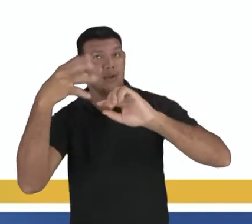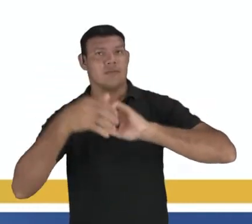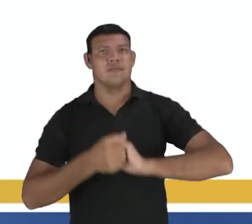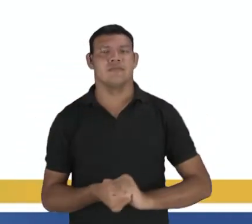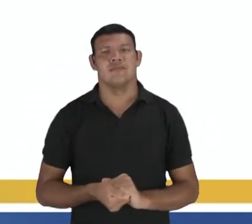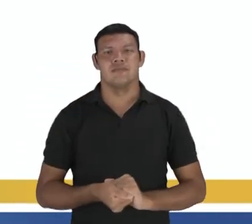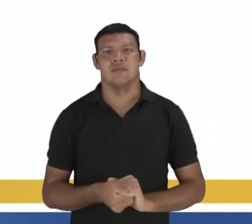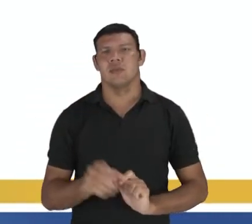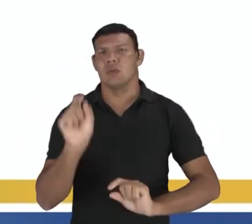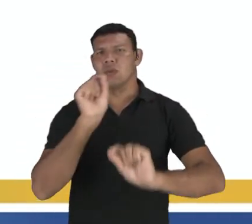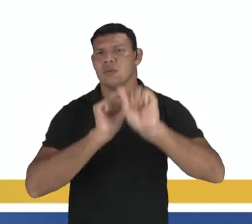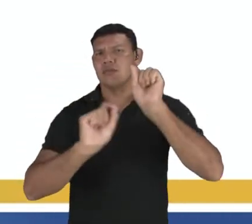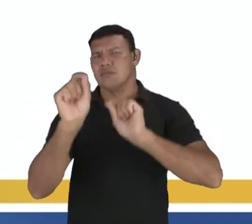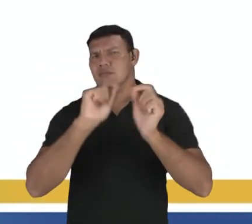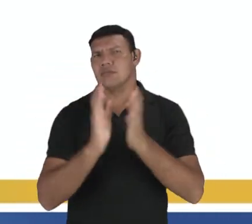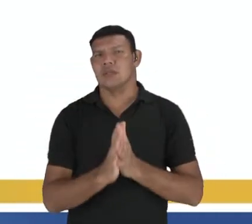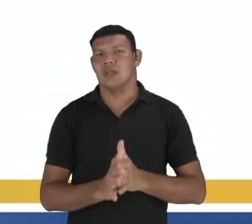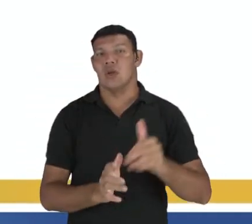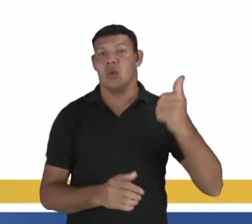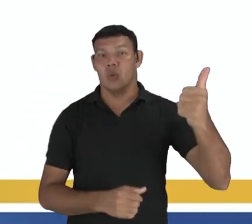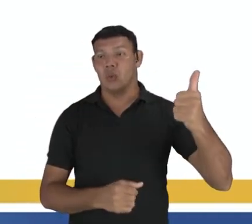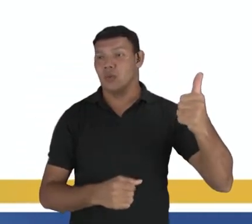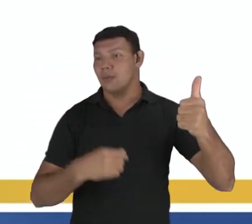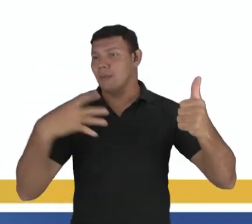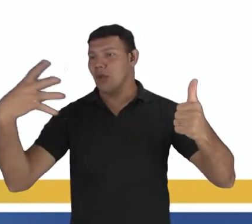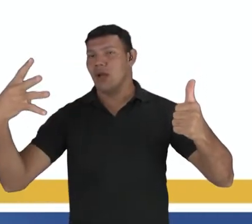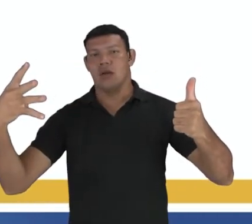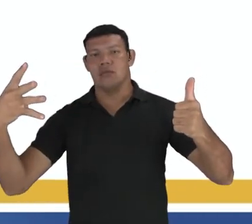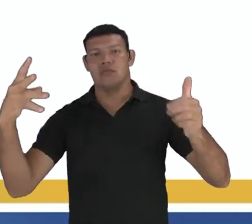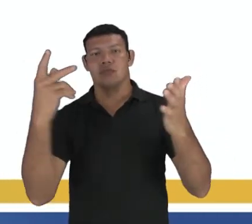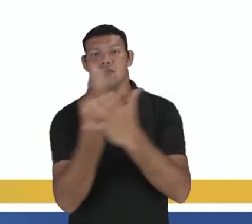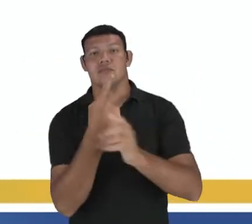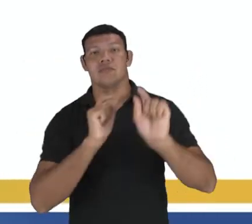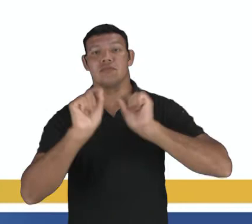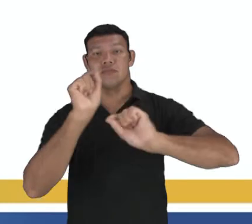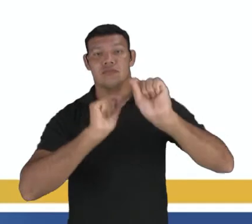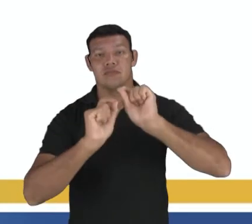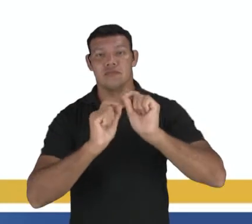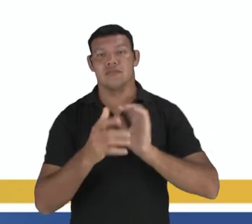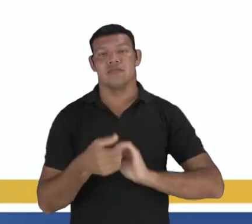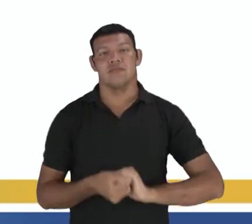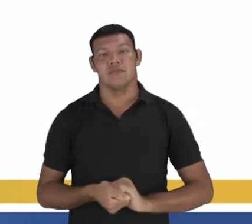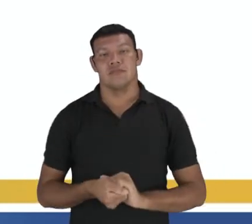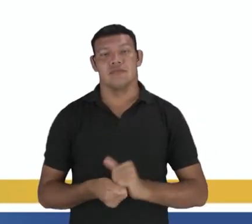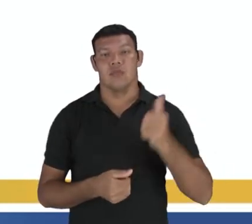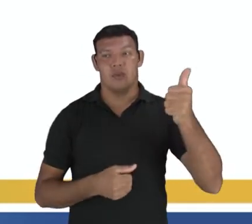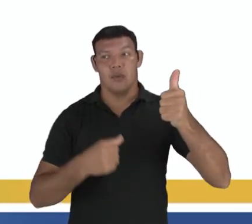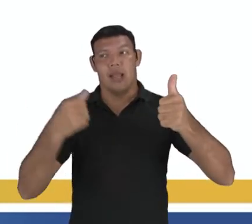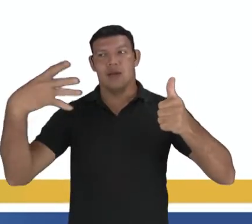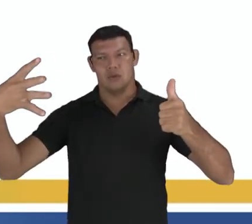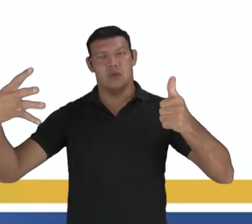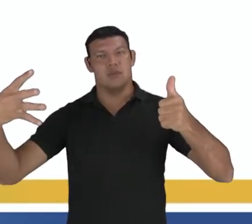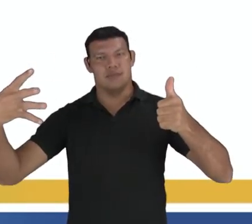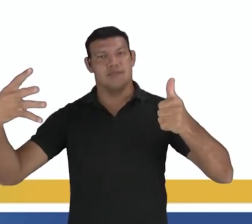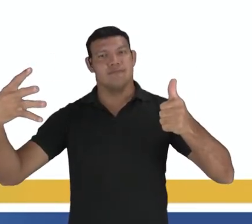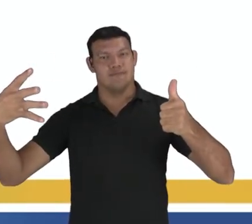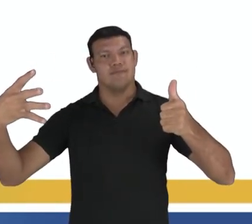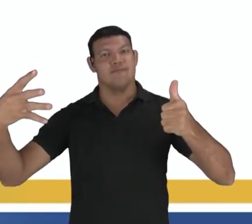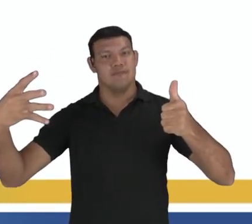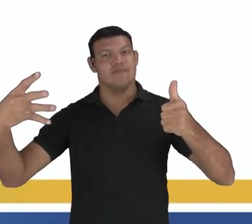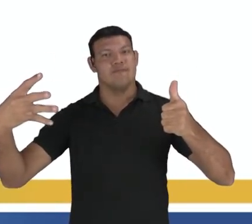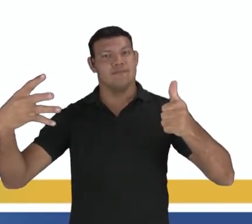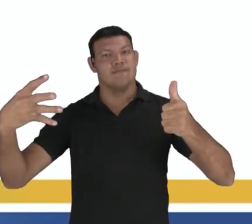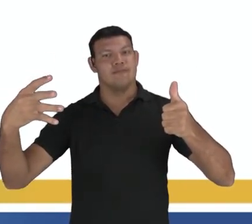E o que acontece do 1 para o 4? O que vocês acham? Sim, pensaram certamente. Houve